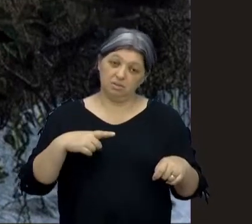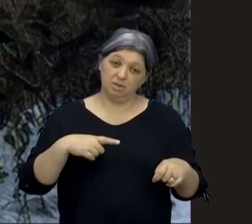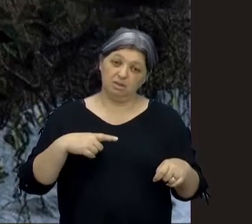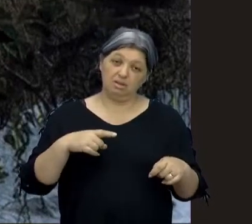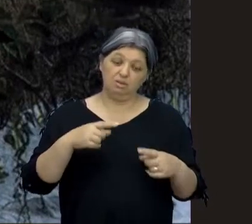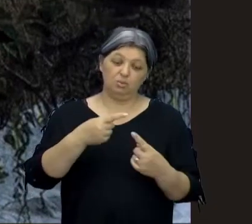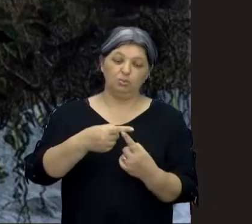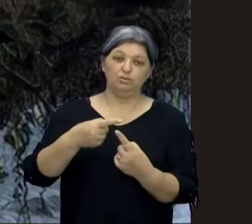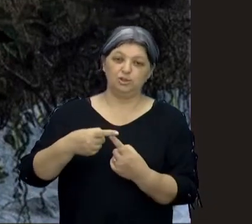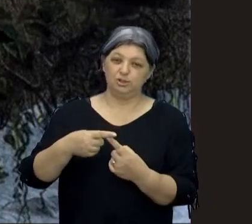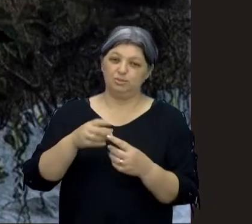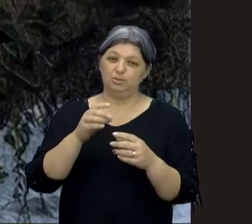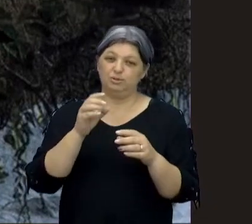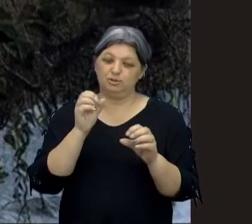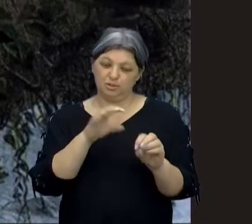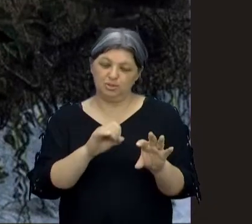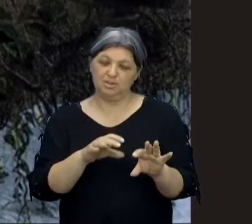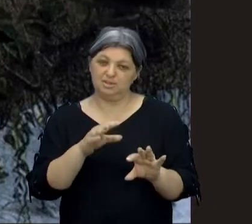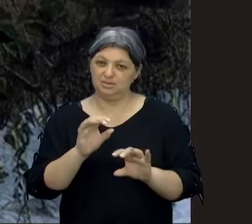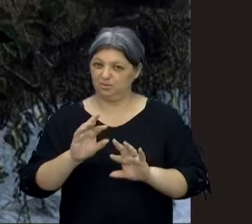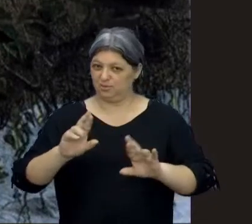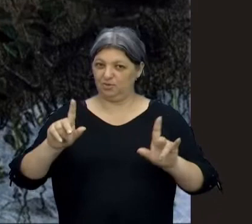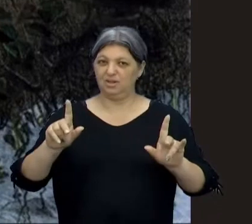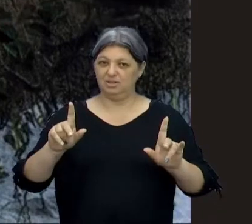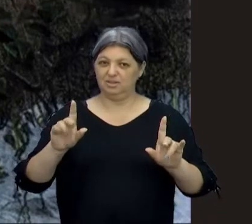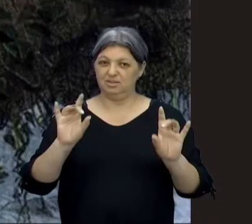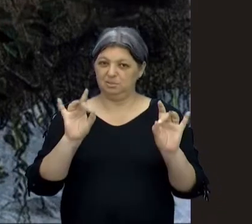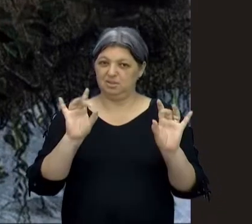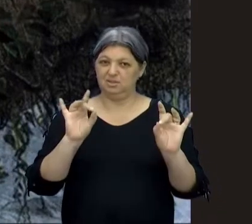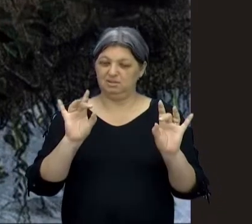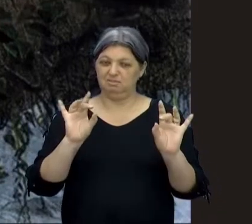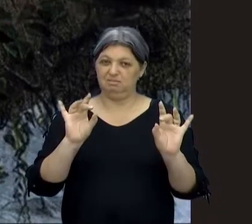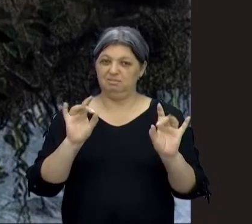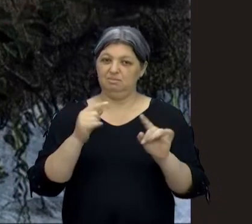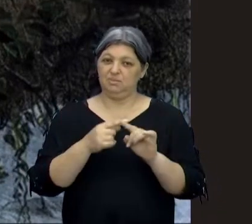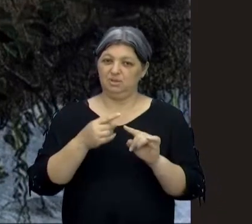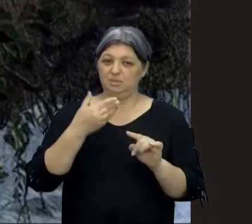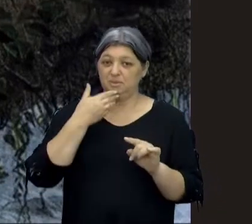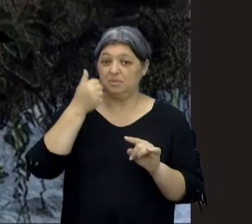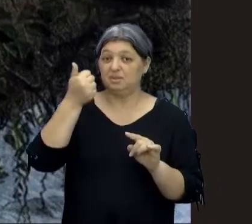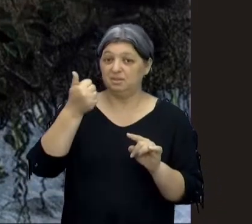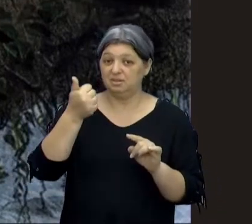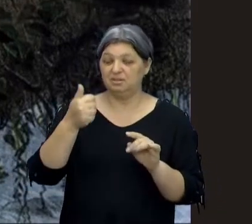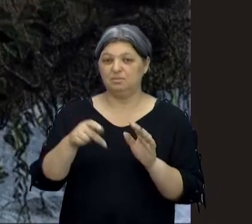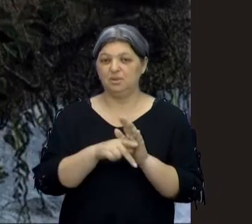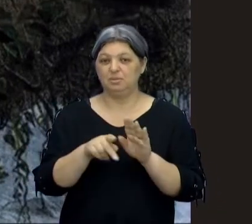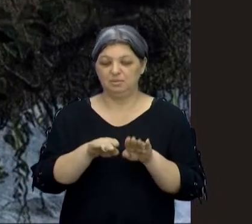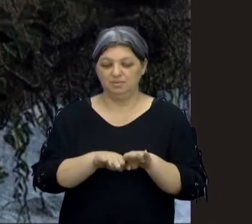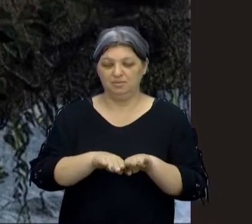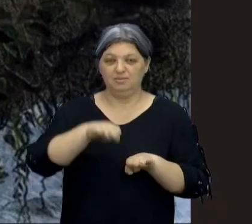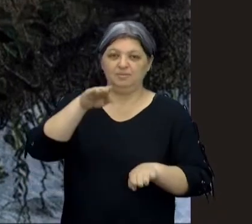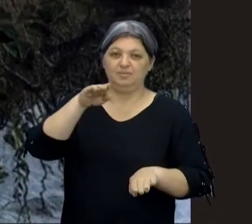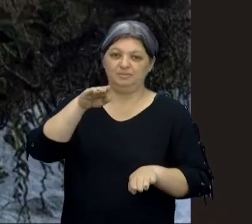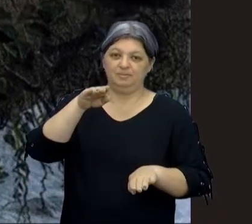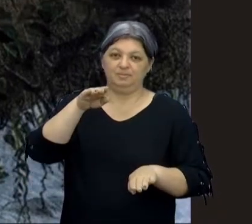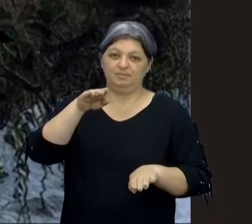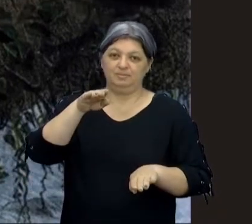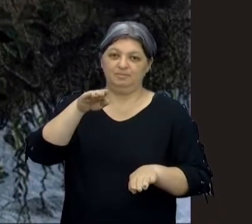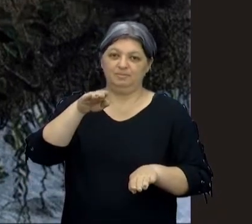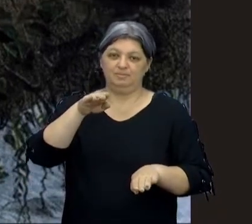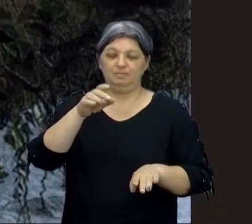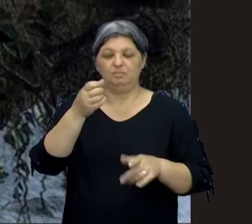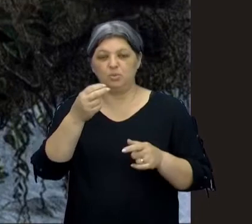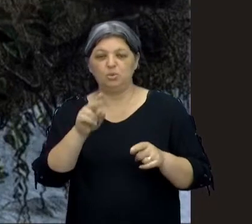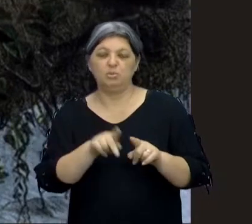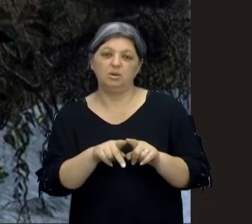de educação que acaba sendo melhor ou no mínimo mais puxado